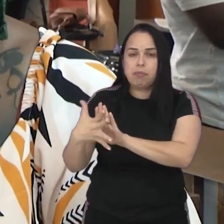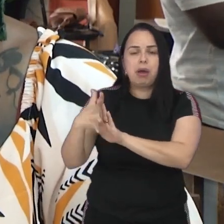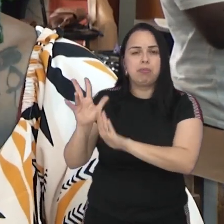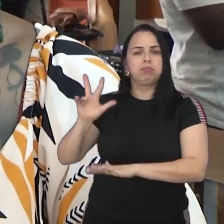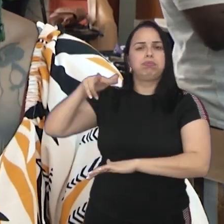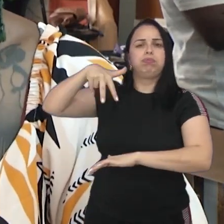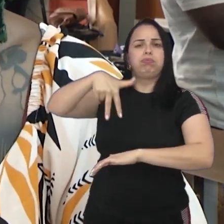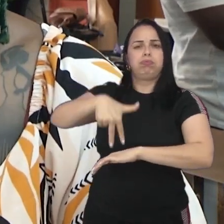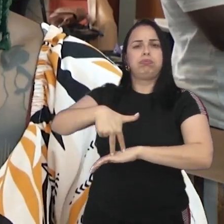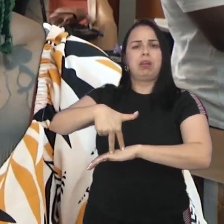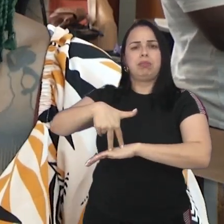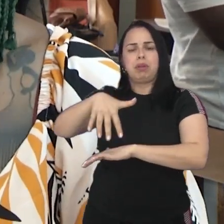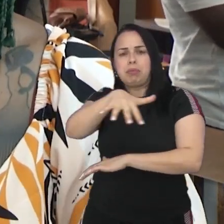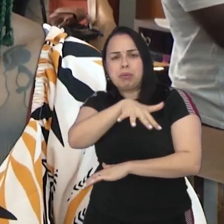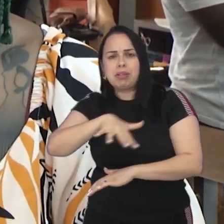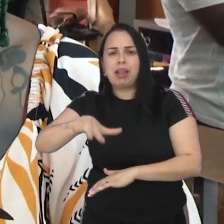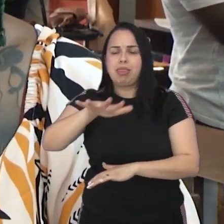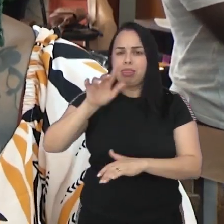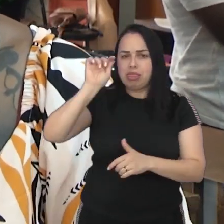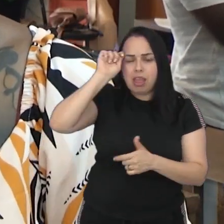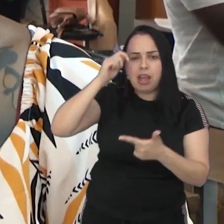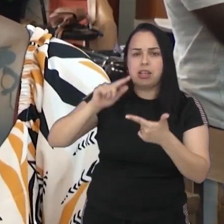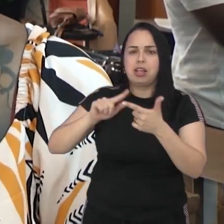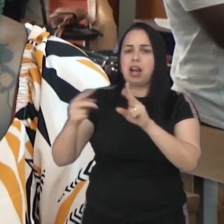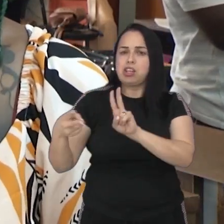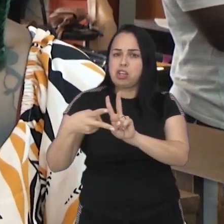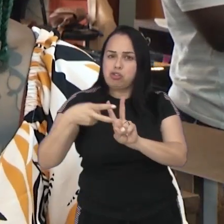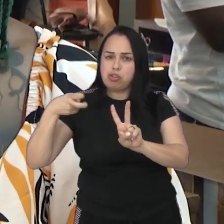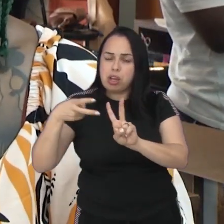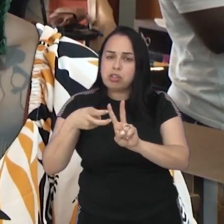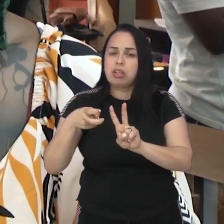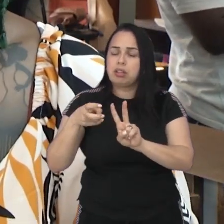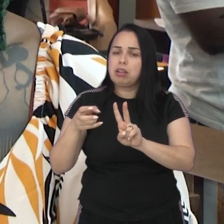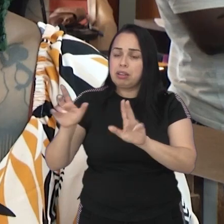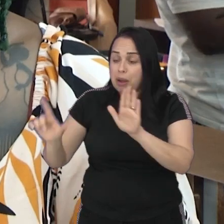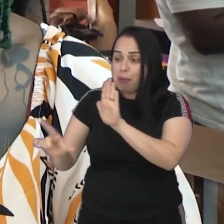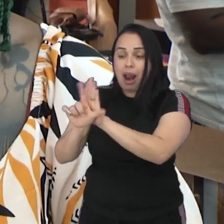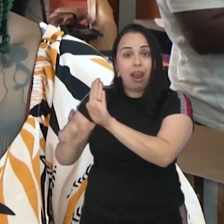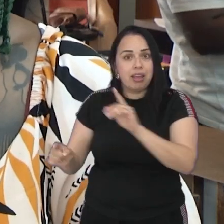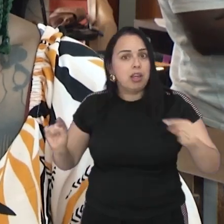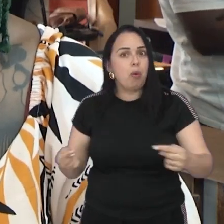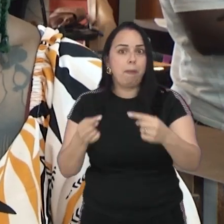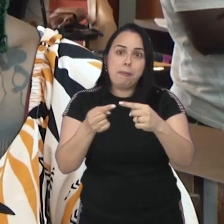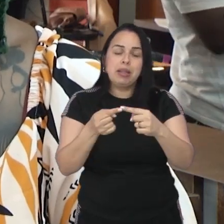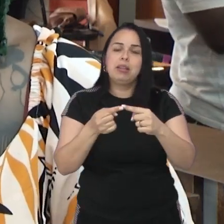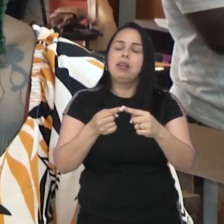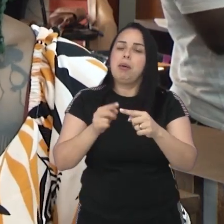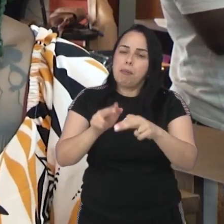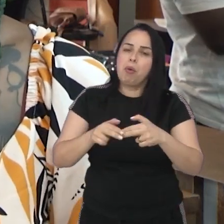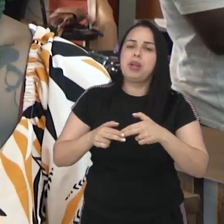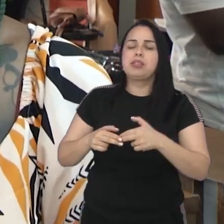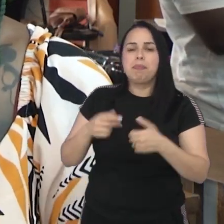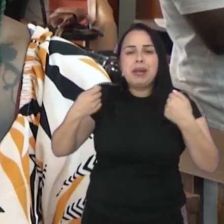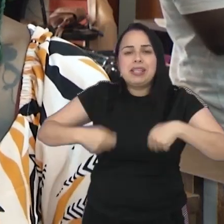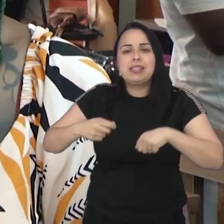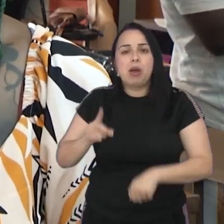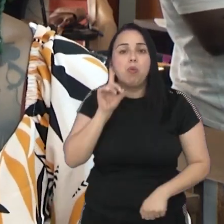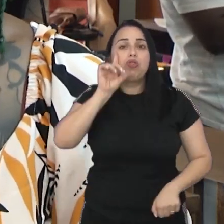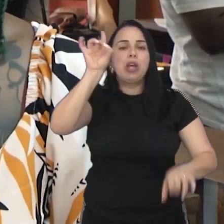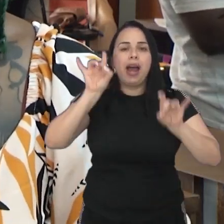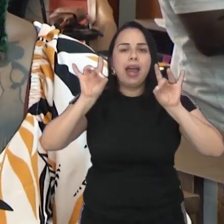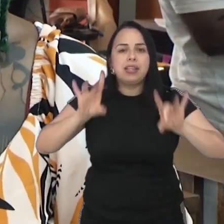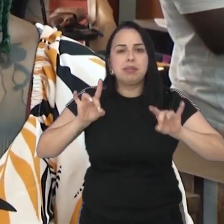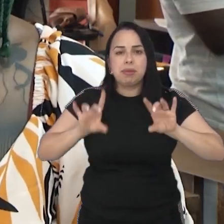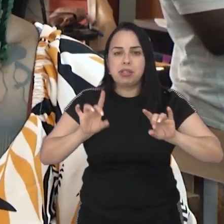para essas etnias, né, negras, indígenas. Então a gente vê a necessidade de realmente ter uma data